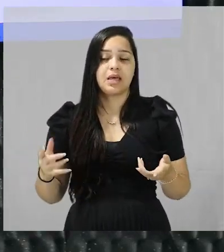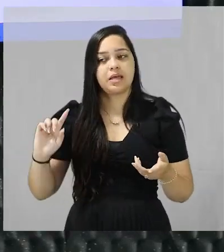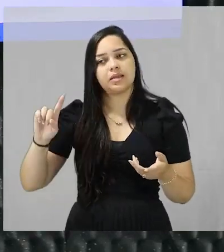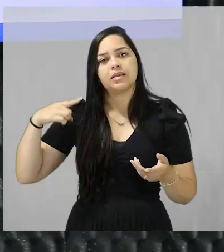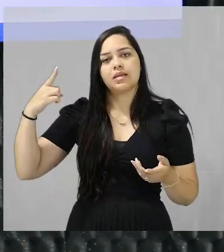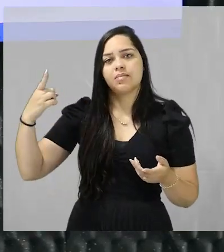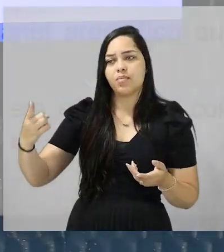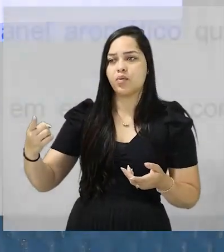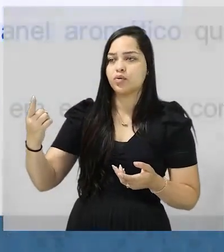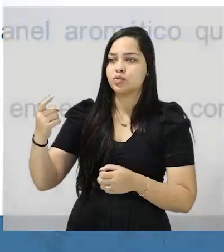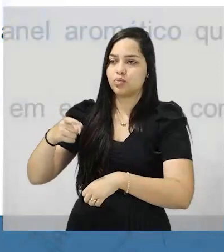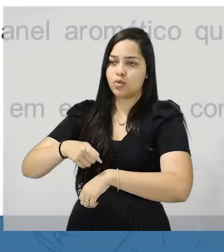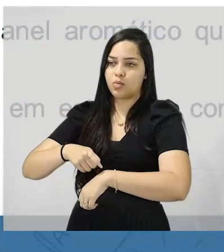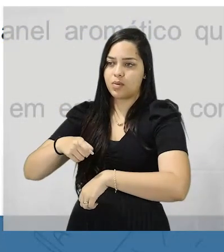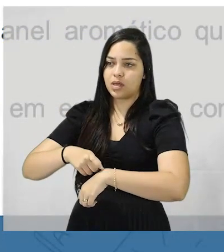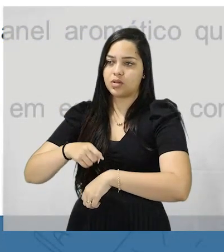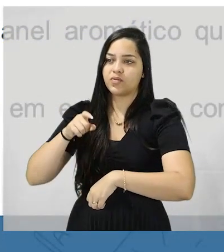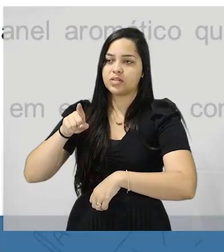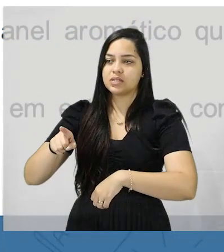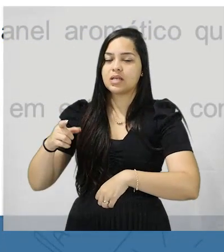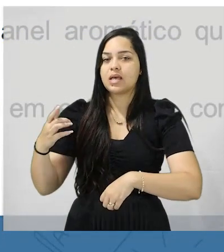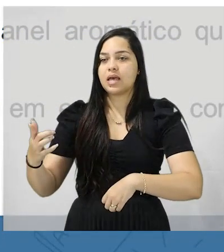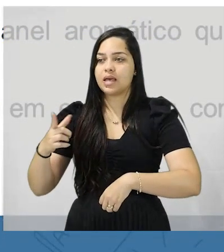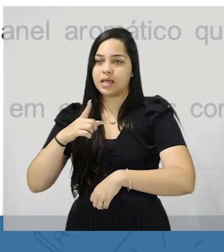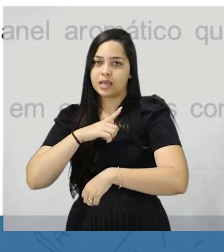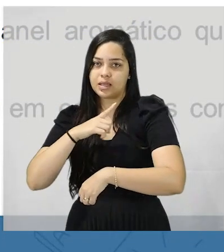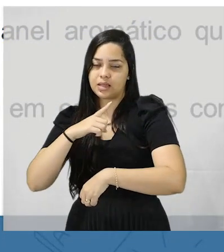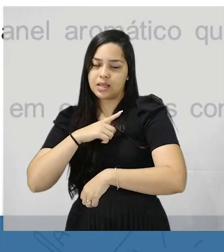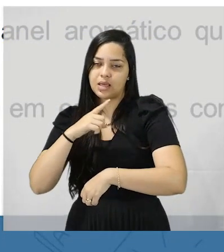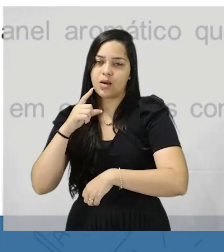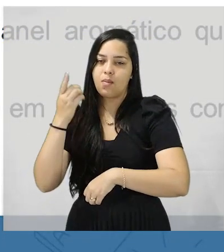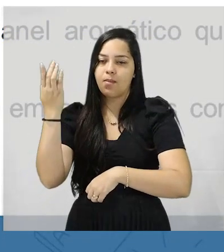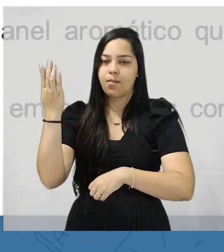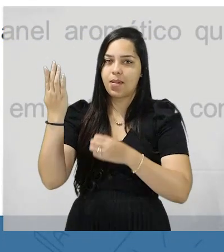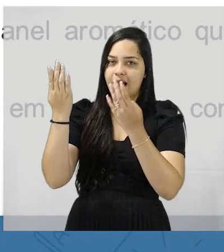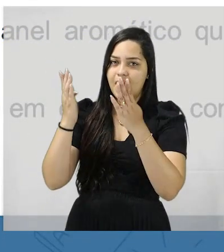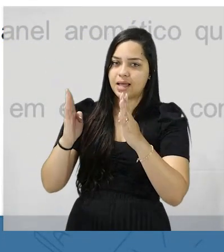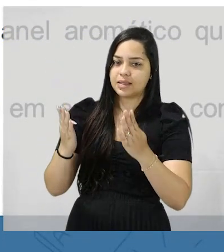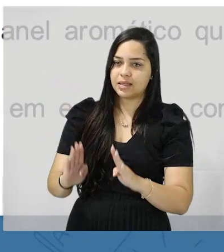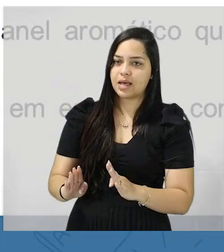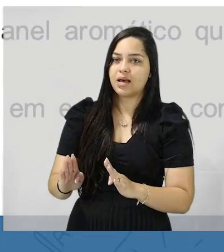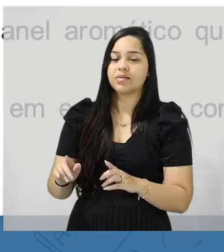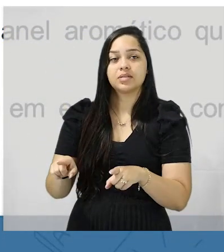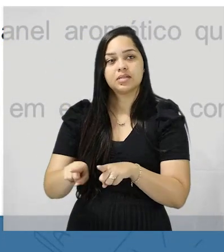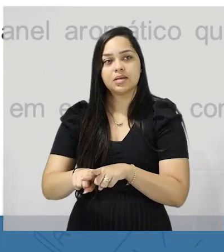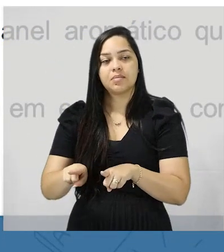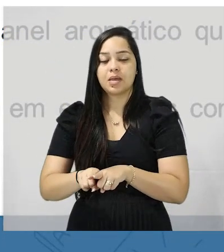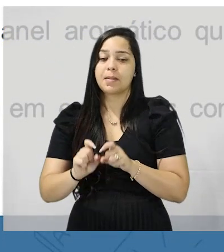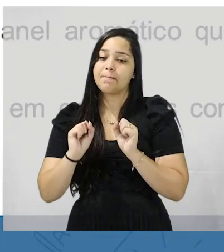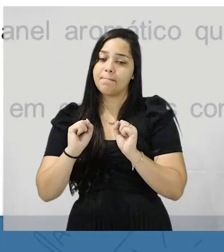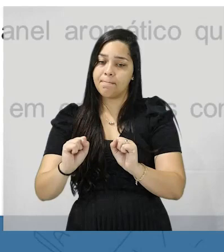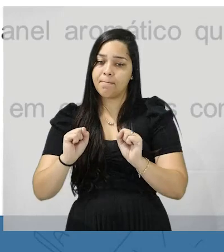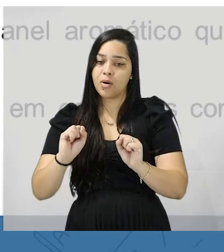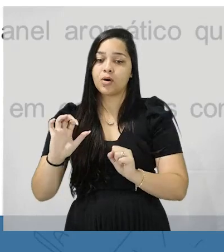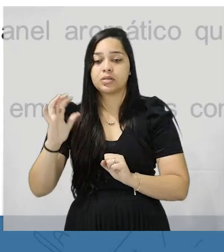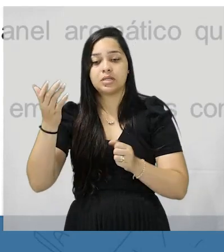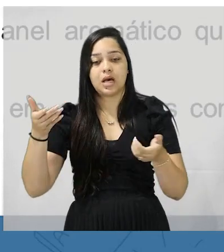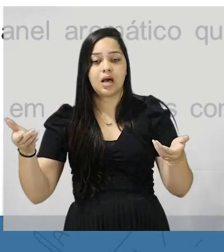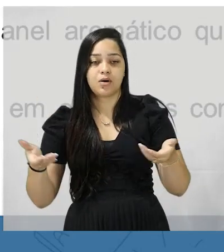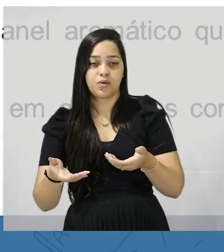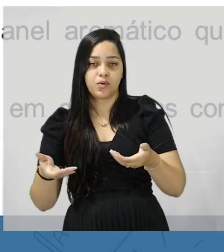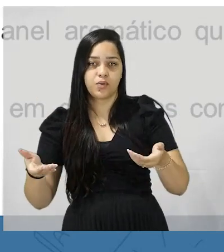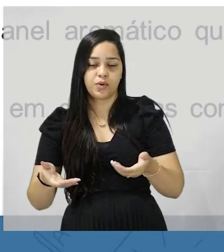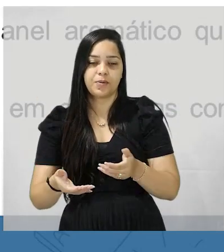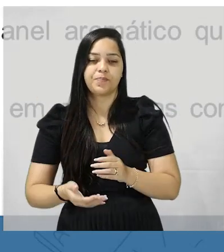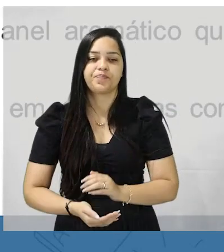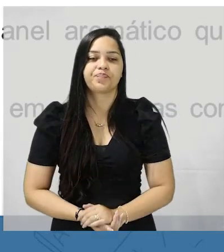tarde, em outro momento, você fazer uma análise de cada uma das alternativas, ok? Pode ser feito agora.